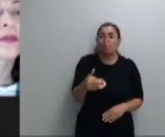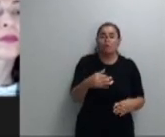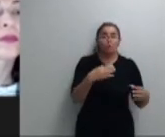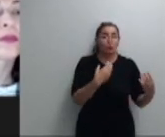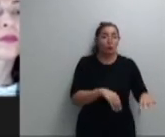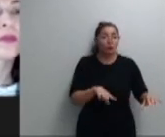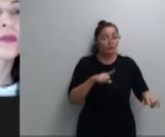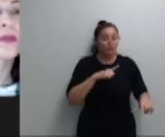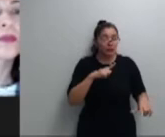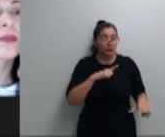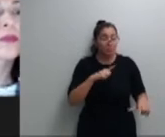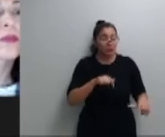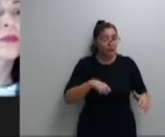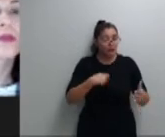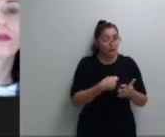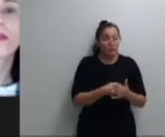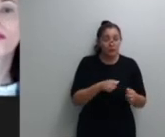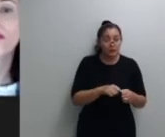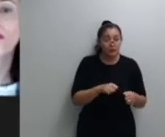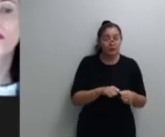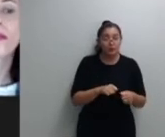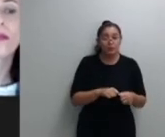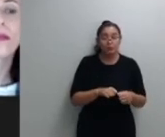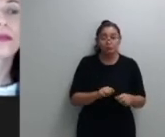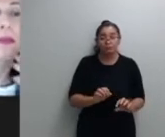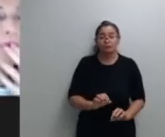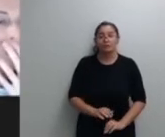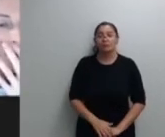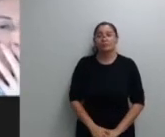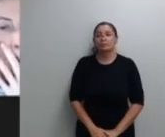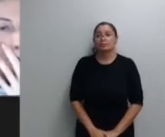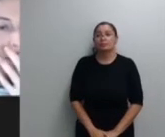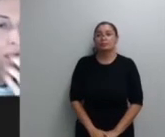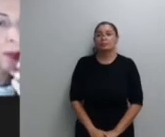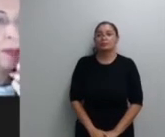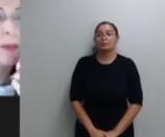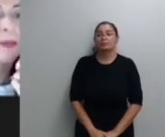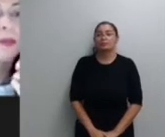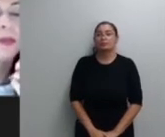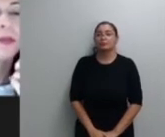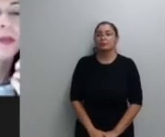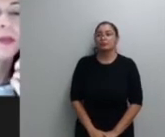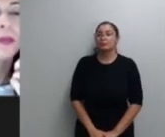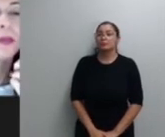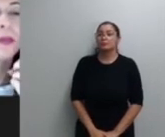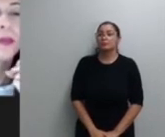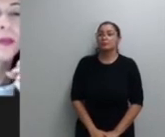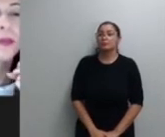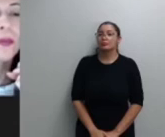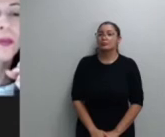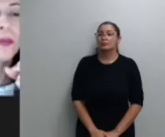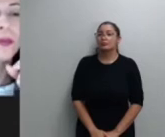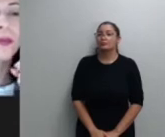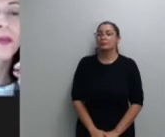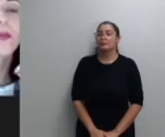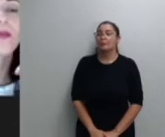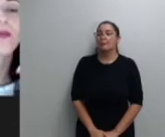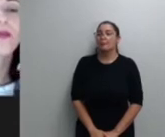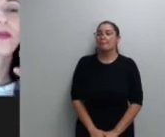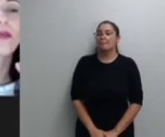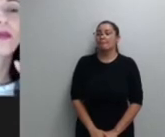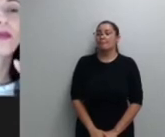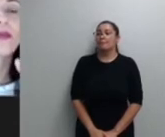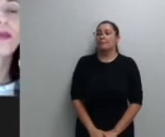já estavam no caso com os certames abertos então a referida da liberação da comissão